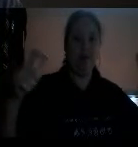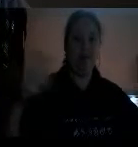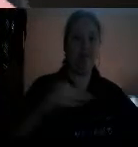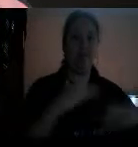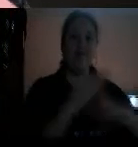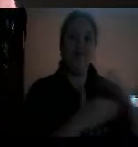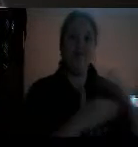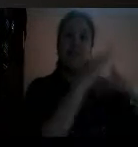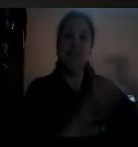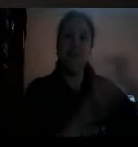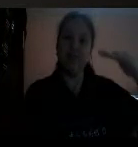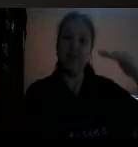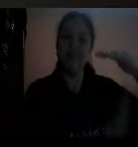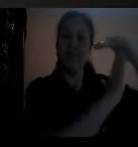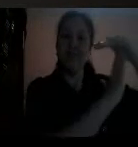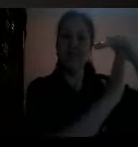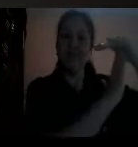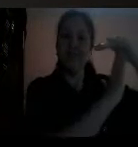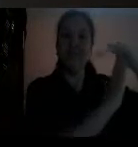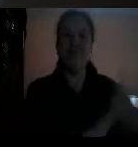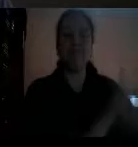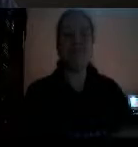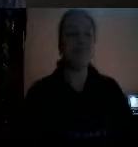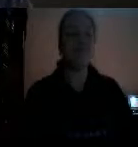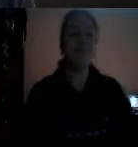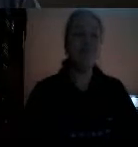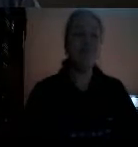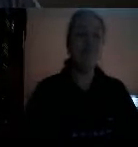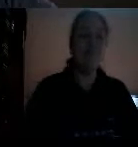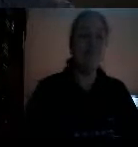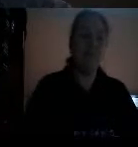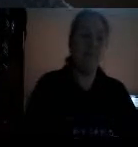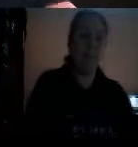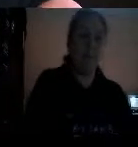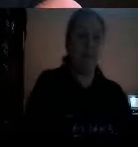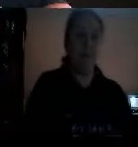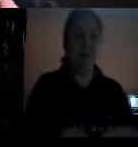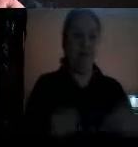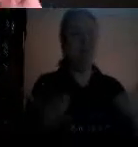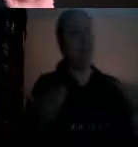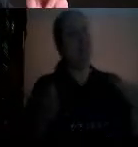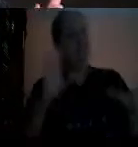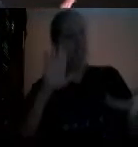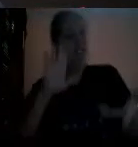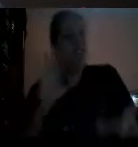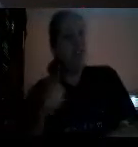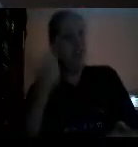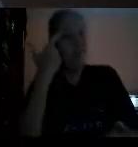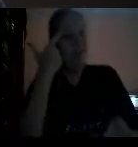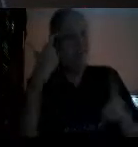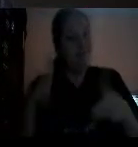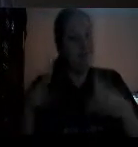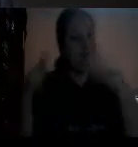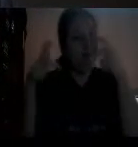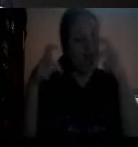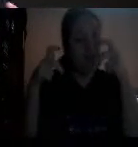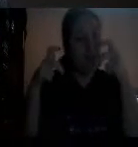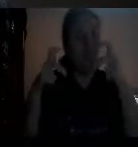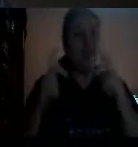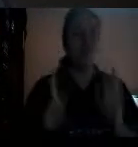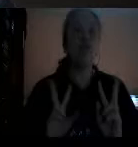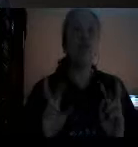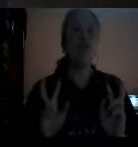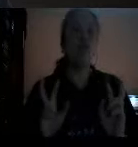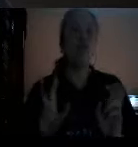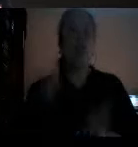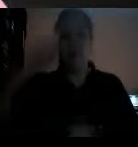evolução. Como você deve ter percebido, essa ideia do determinismo geográfico ligado à ideia do espaço vital vai criar na